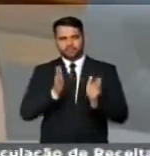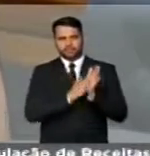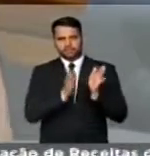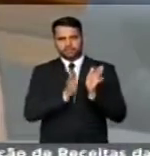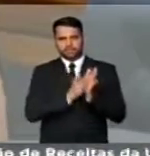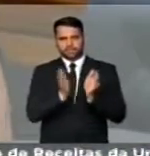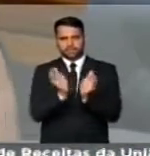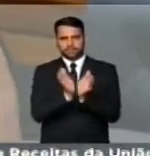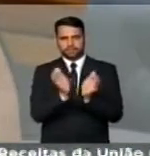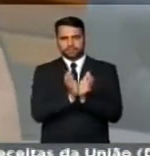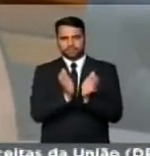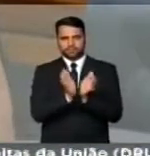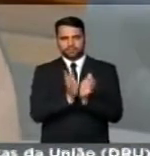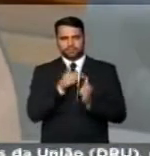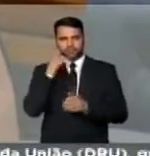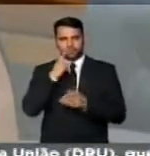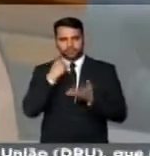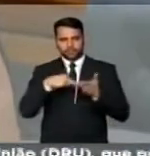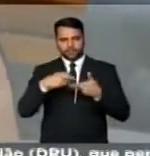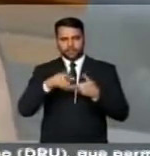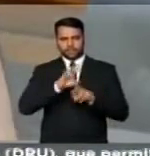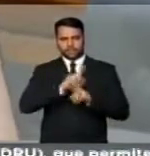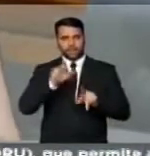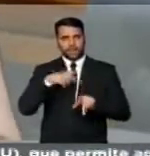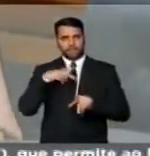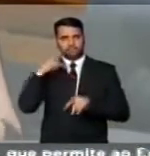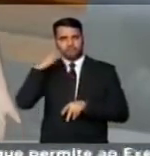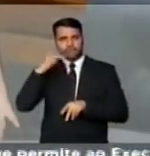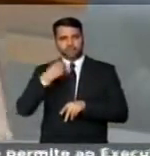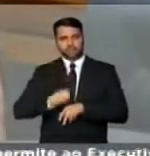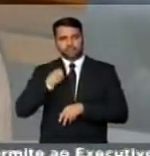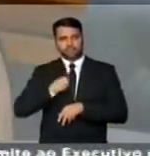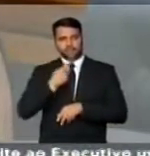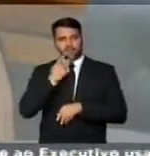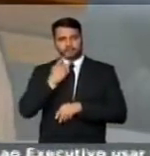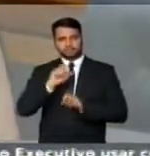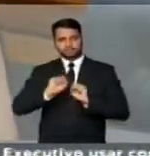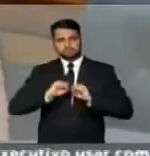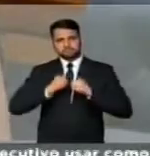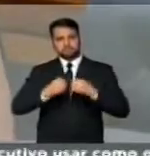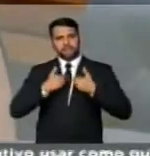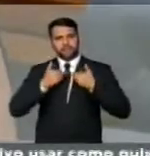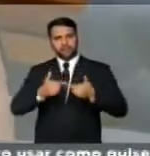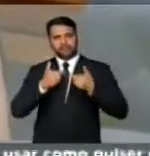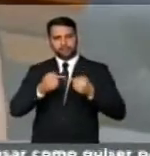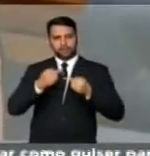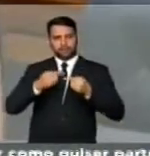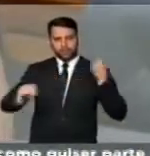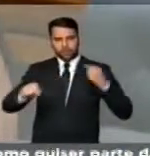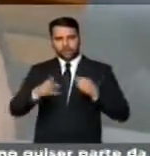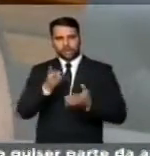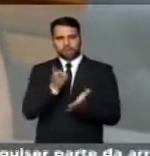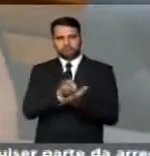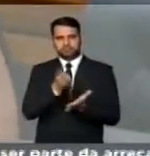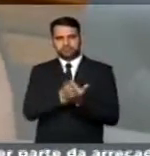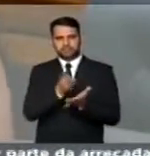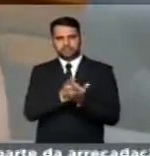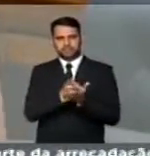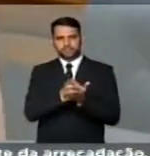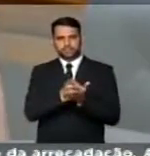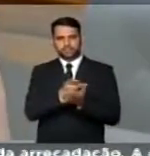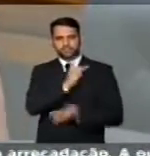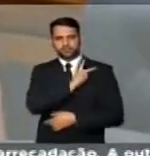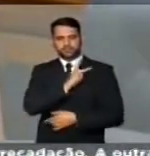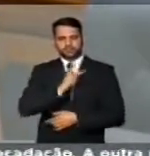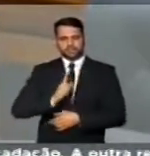esse grupo suprapartidário de deputados que tem aqui levantado essa bandeira contra a permanência de Eduardo Cunha